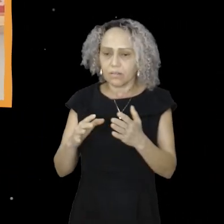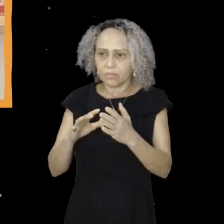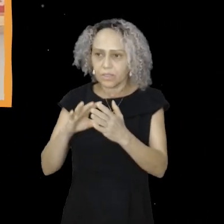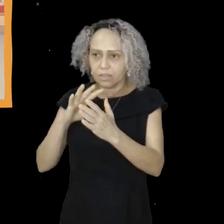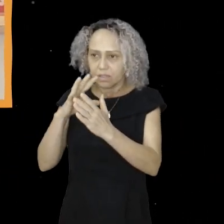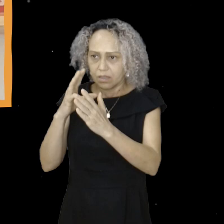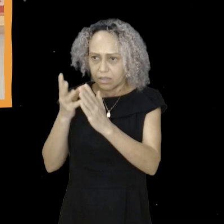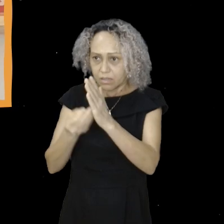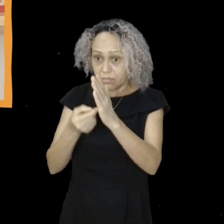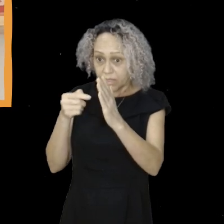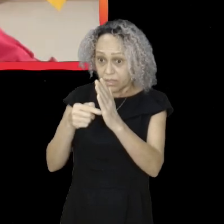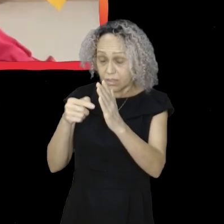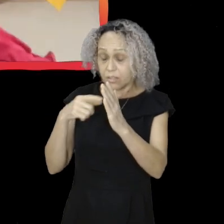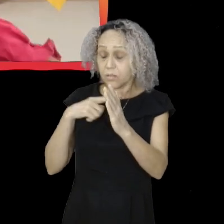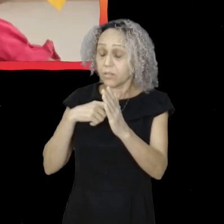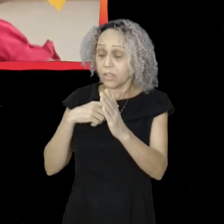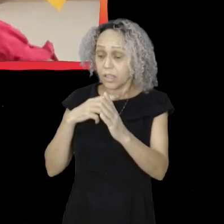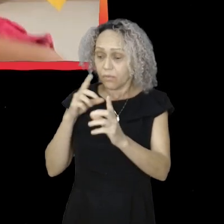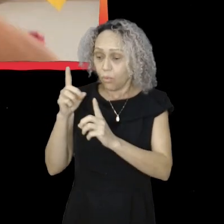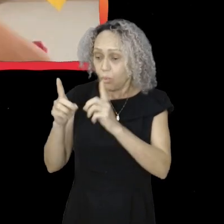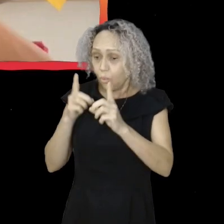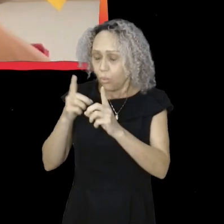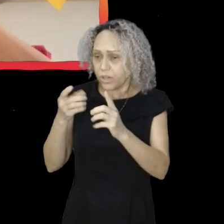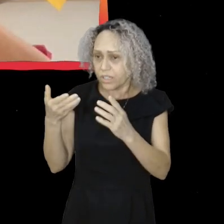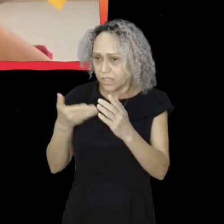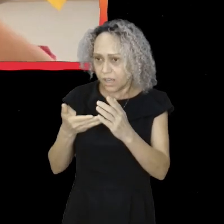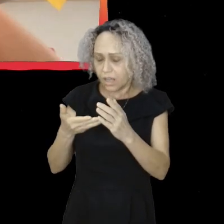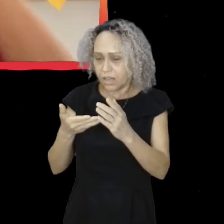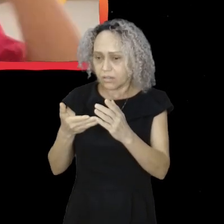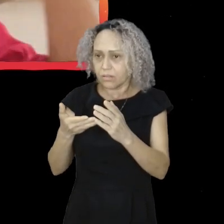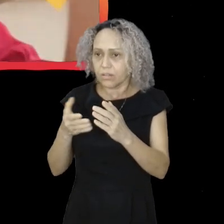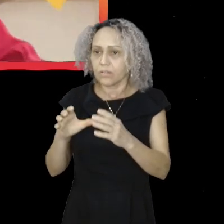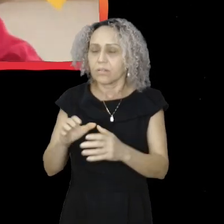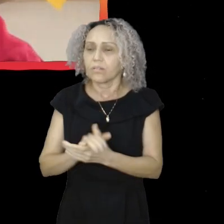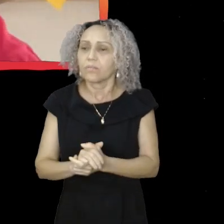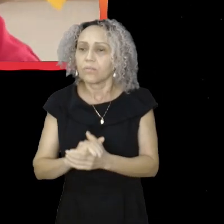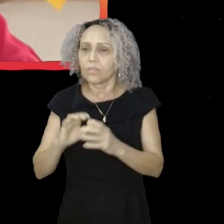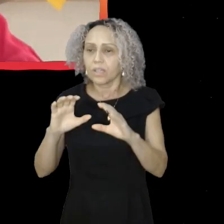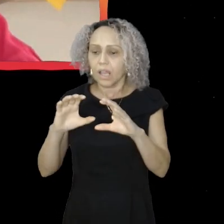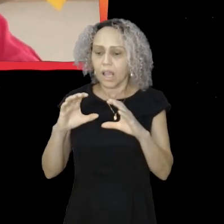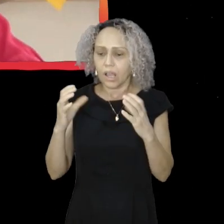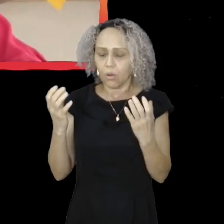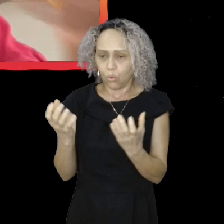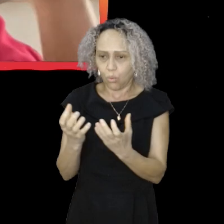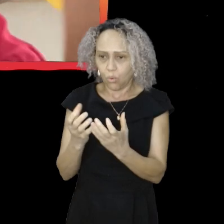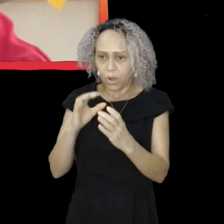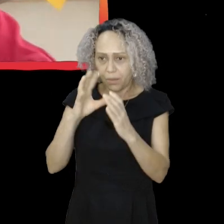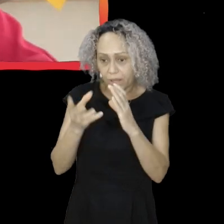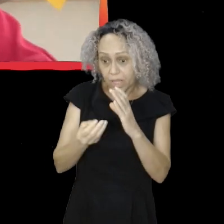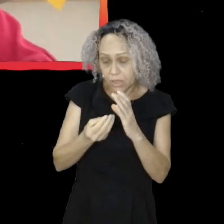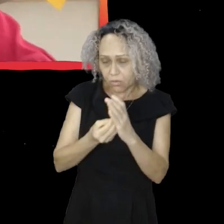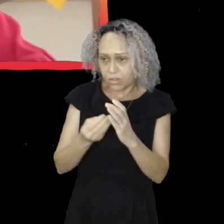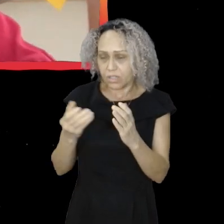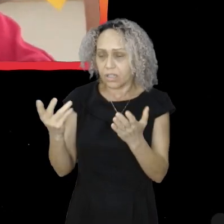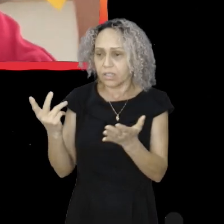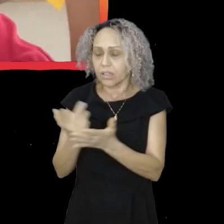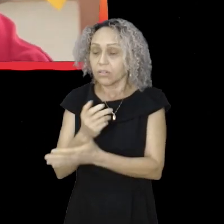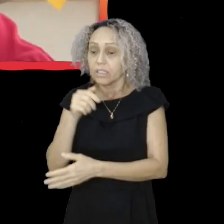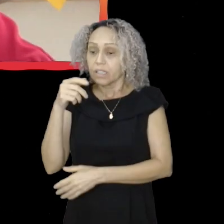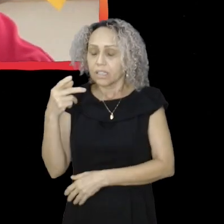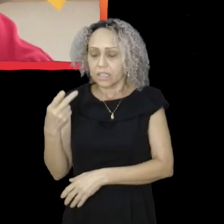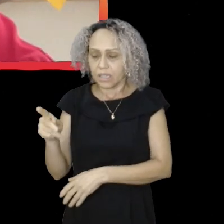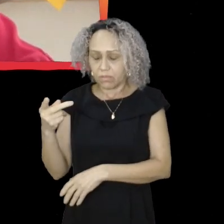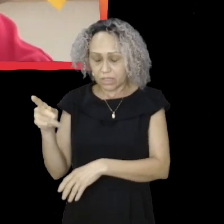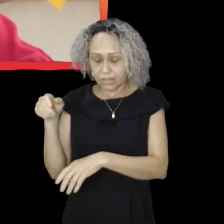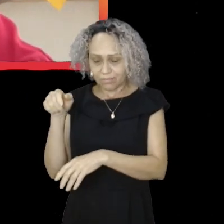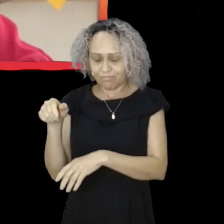foi a cúpula da Amazônia, teve no início de agosto. E aí foi um evento canônico, assim,